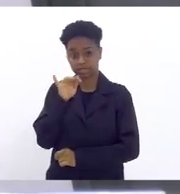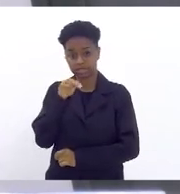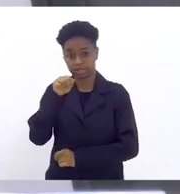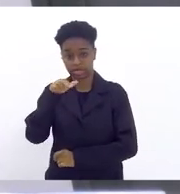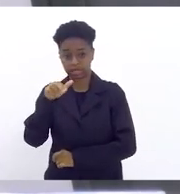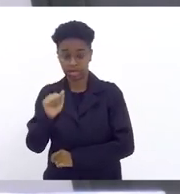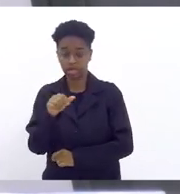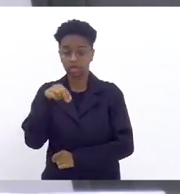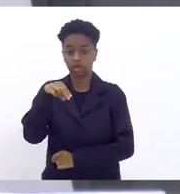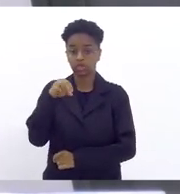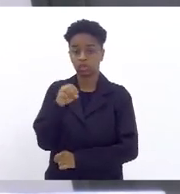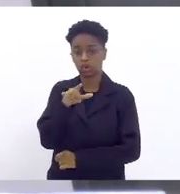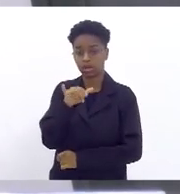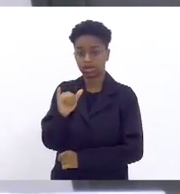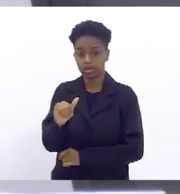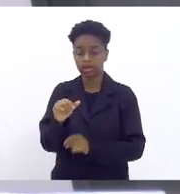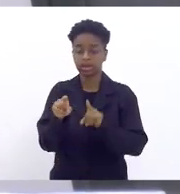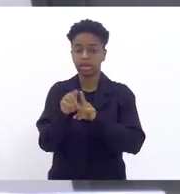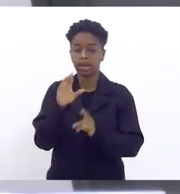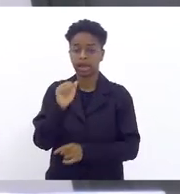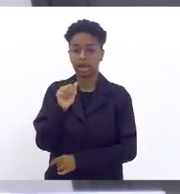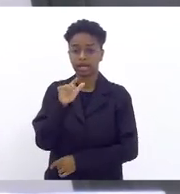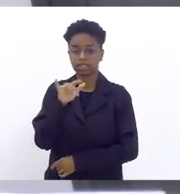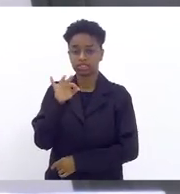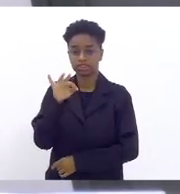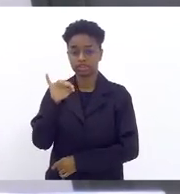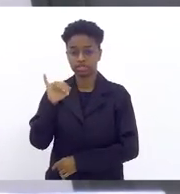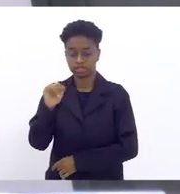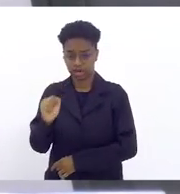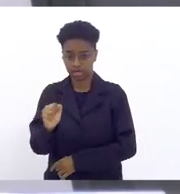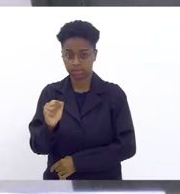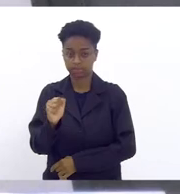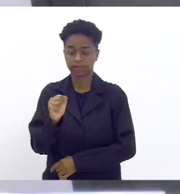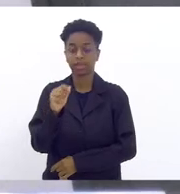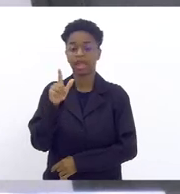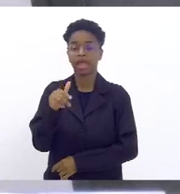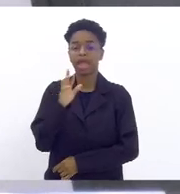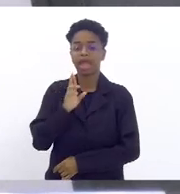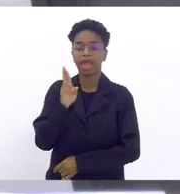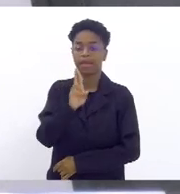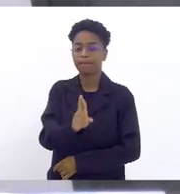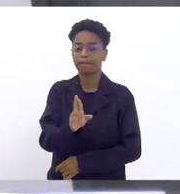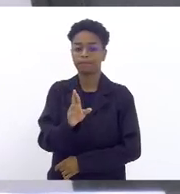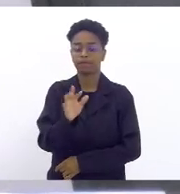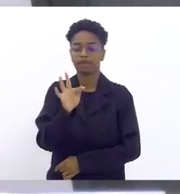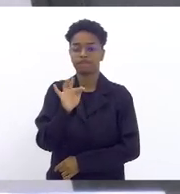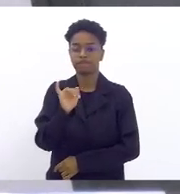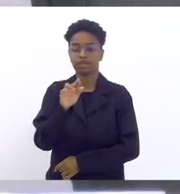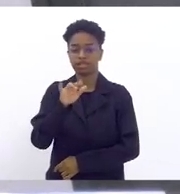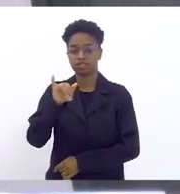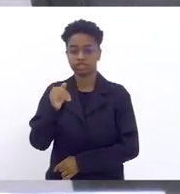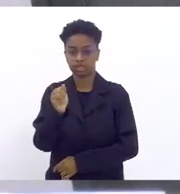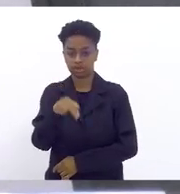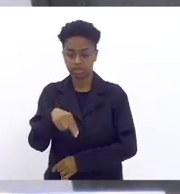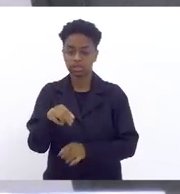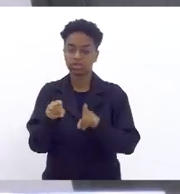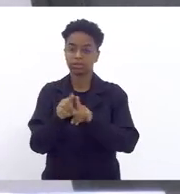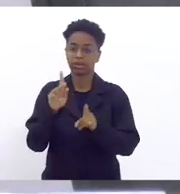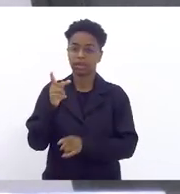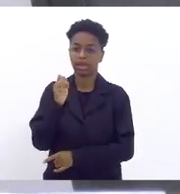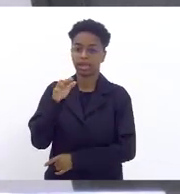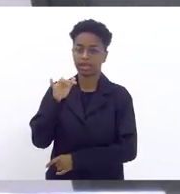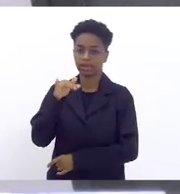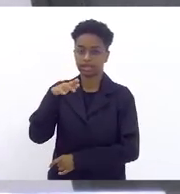da noly da Kátia que são da Kátia que são representantes da fja também do Henrique o Luiz